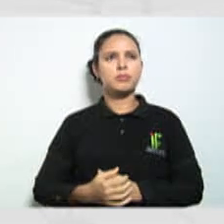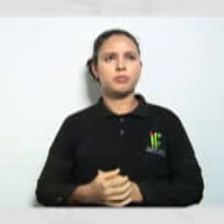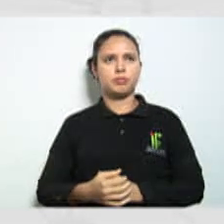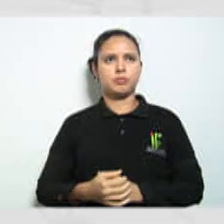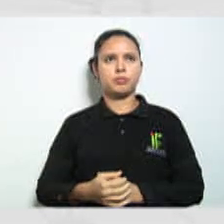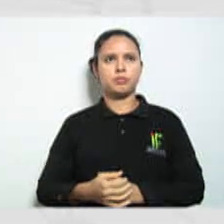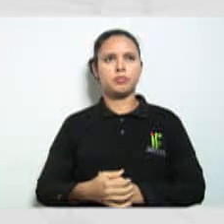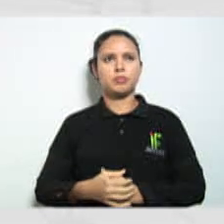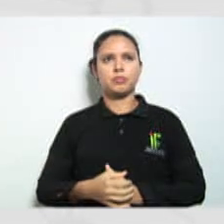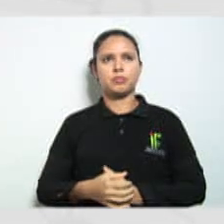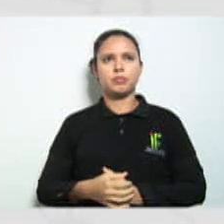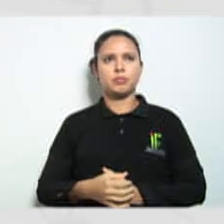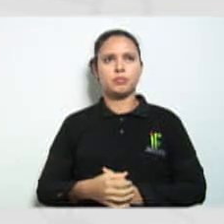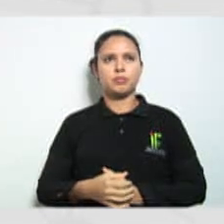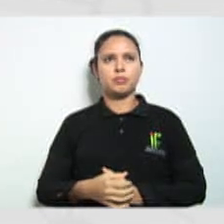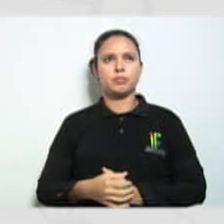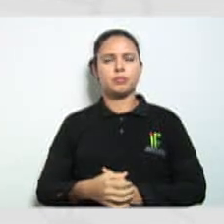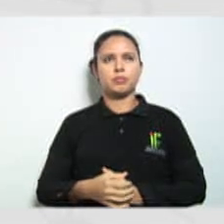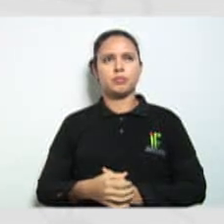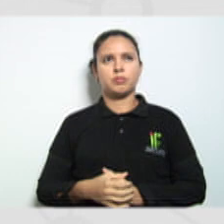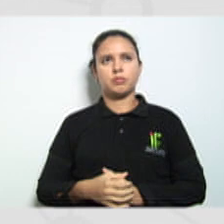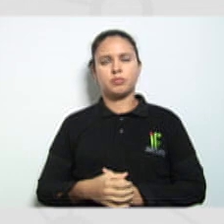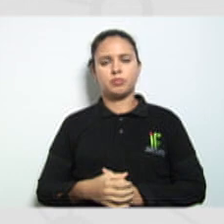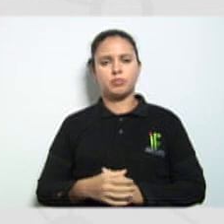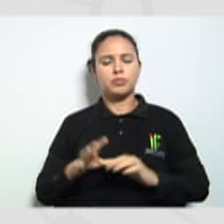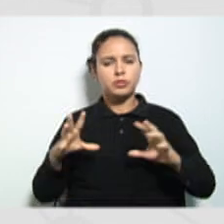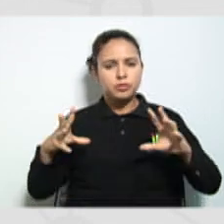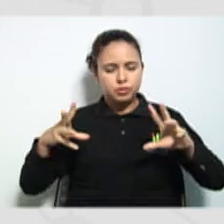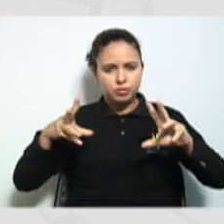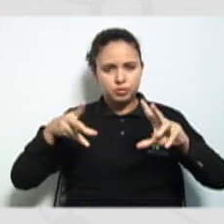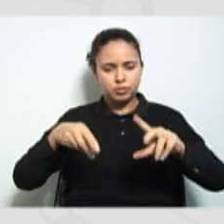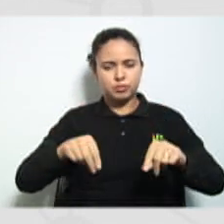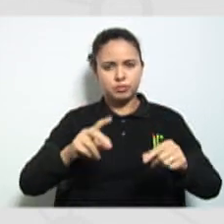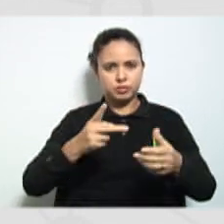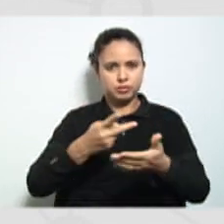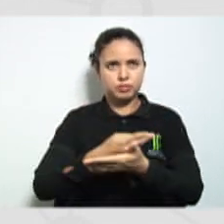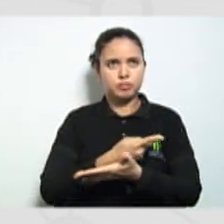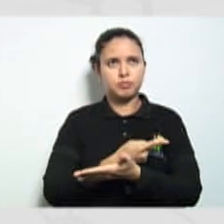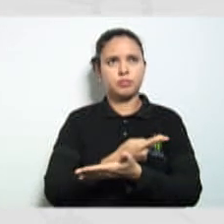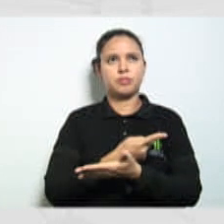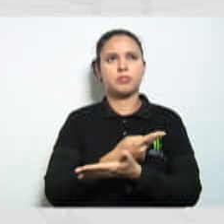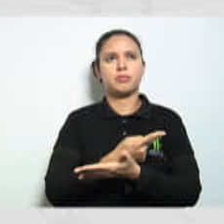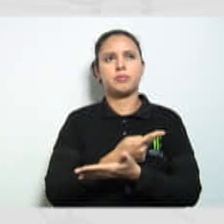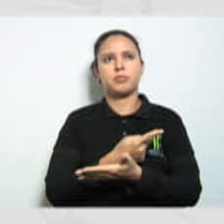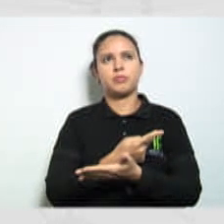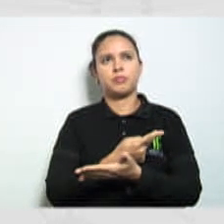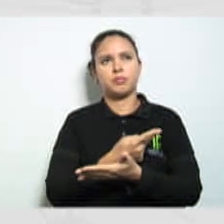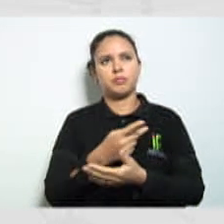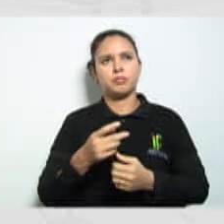Todo fato que origina... Só um instantinho.